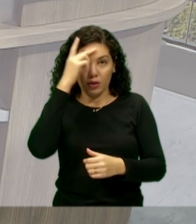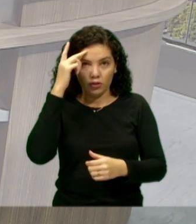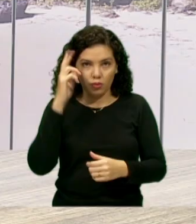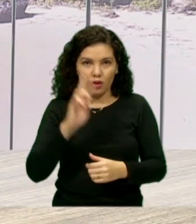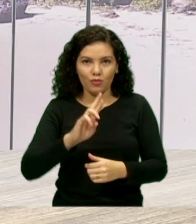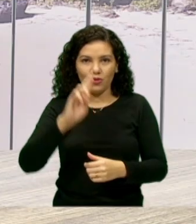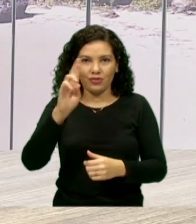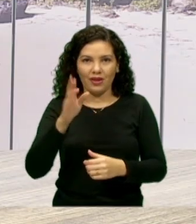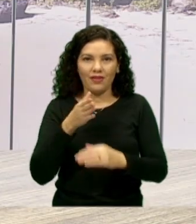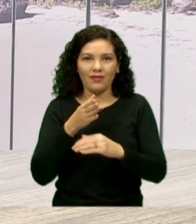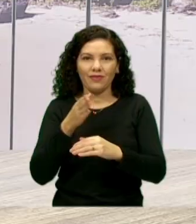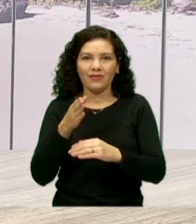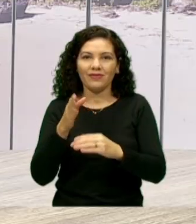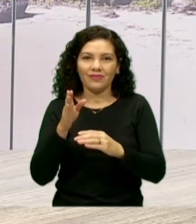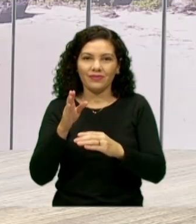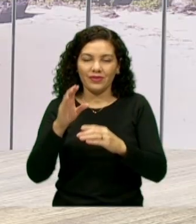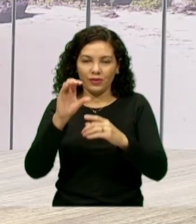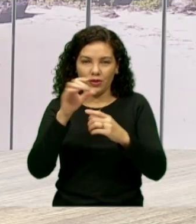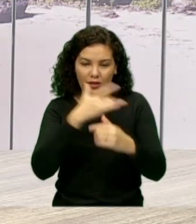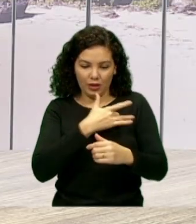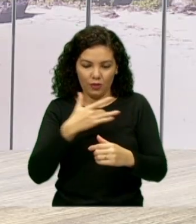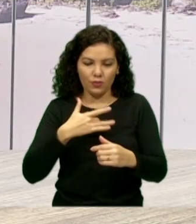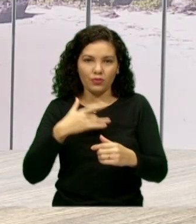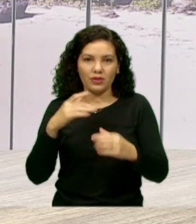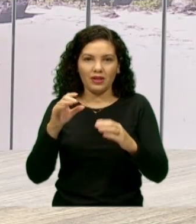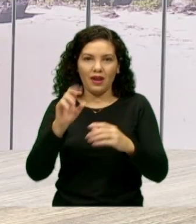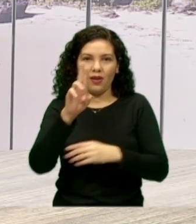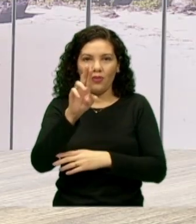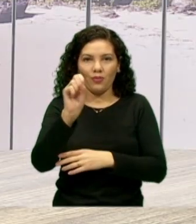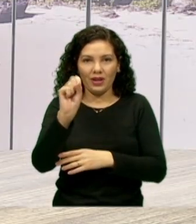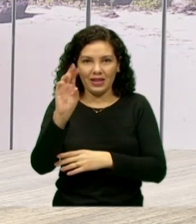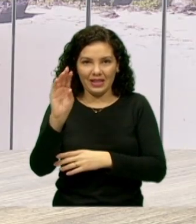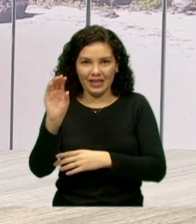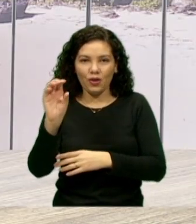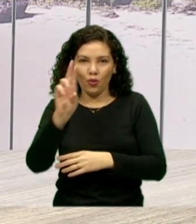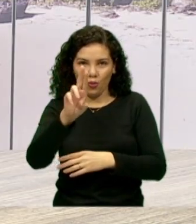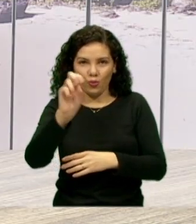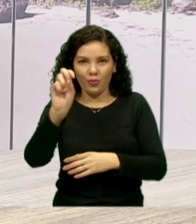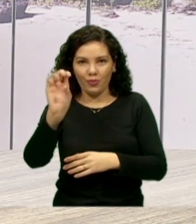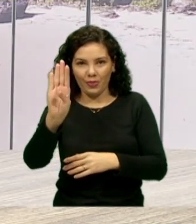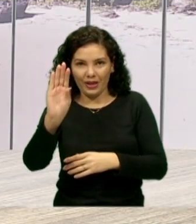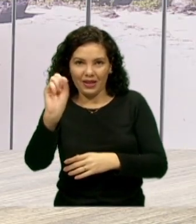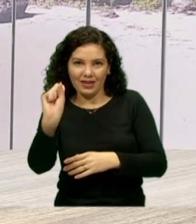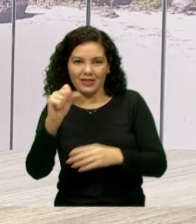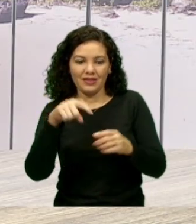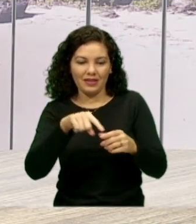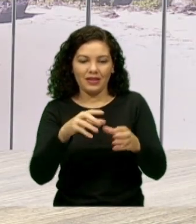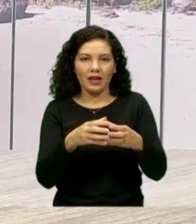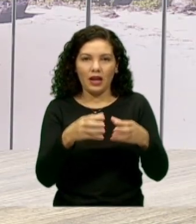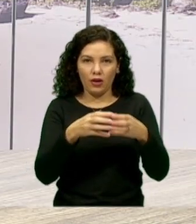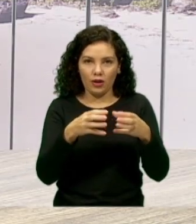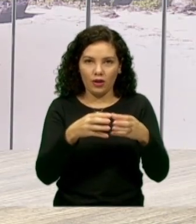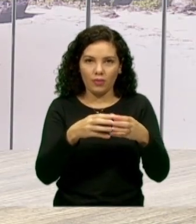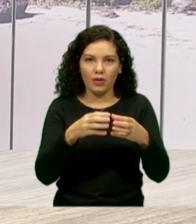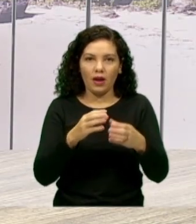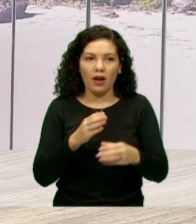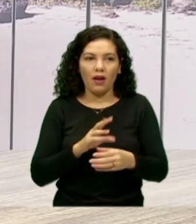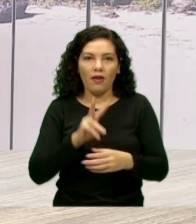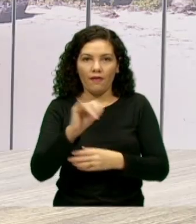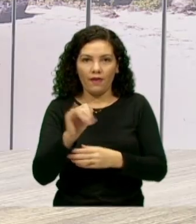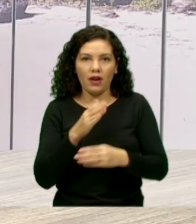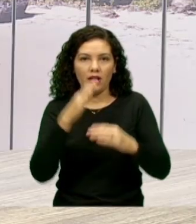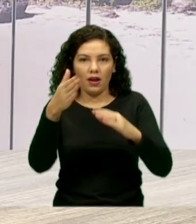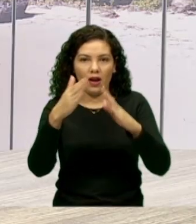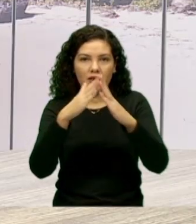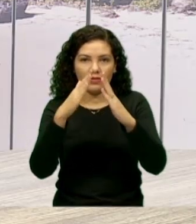saúde, a gente abrevia, a gente tem um monte de sigla. Pior é falando com o povo da enfermagem, que daí as siglas